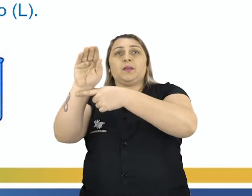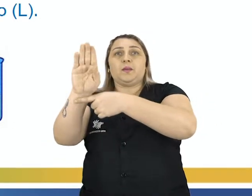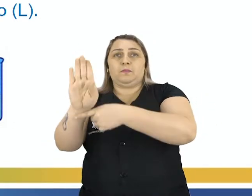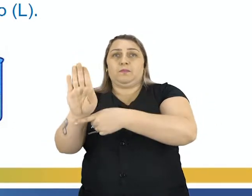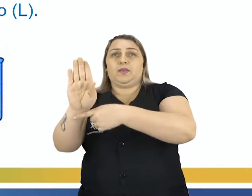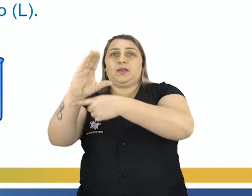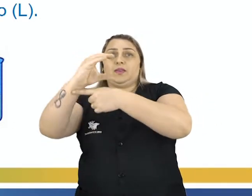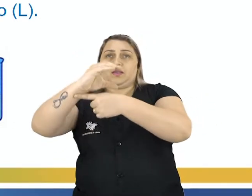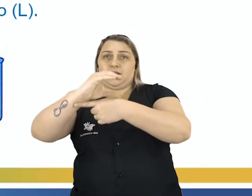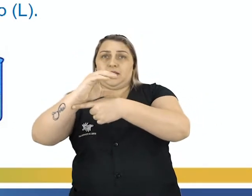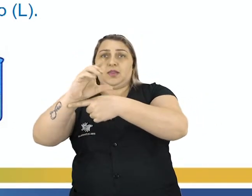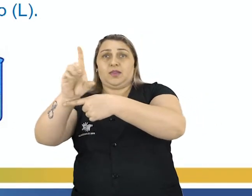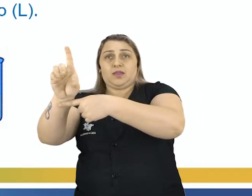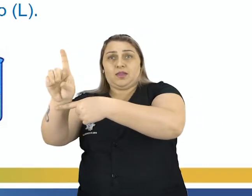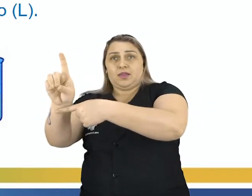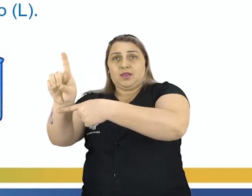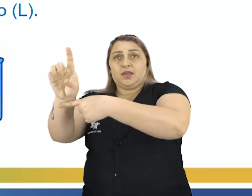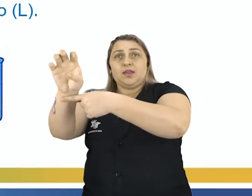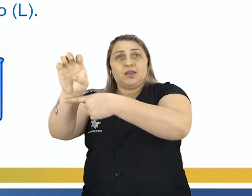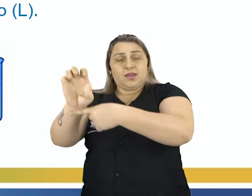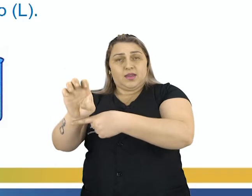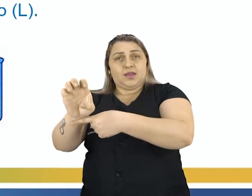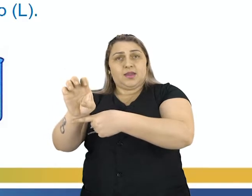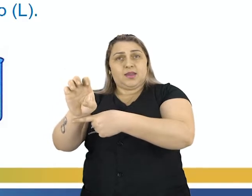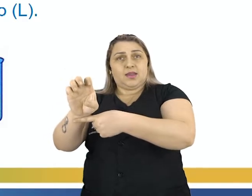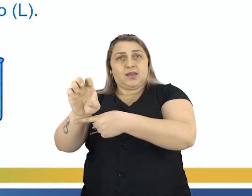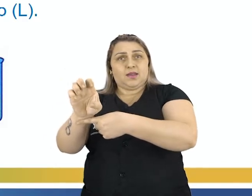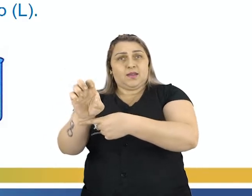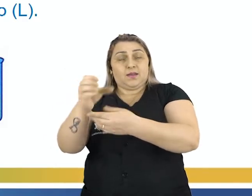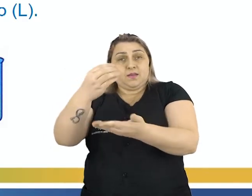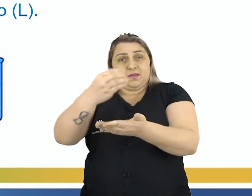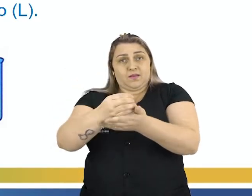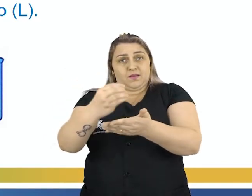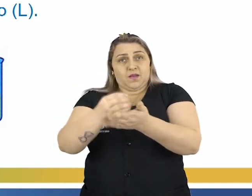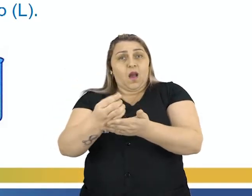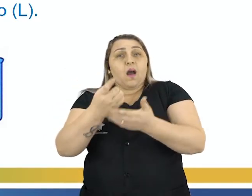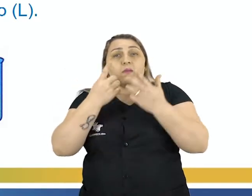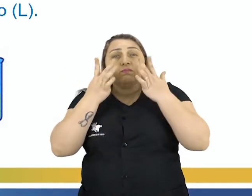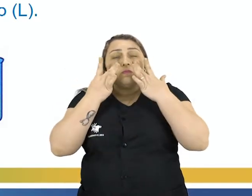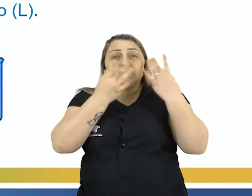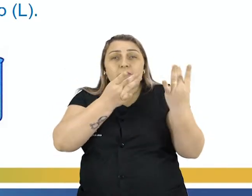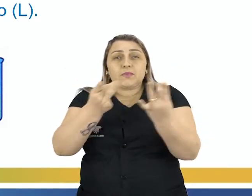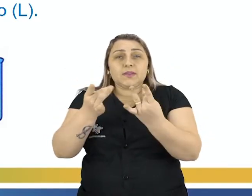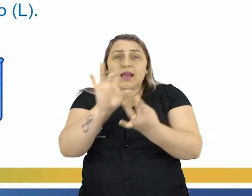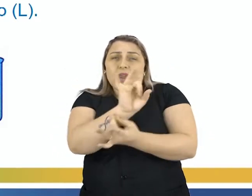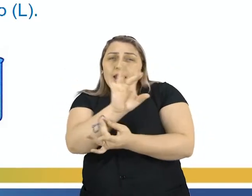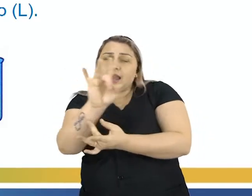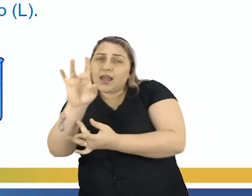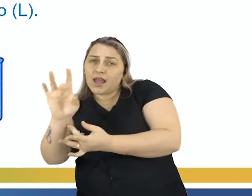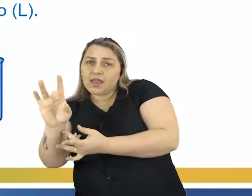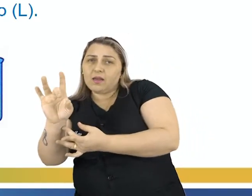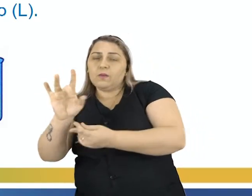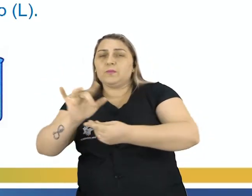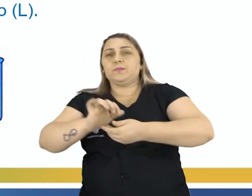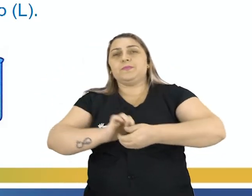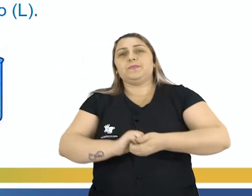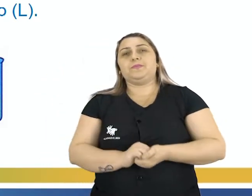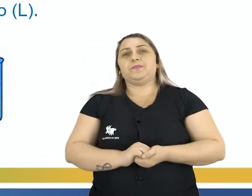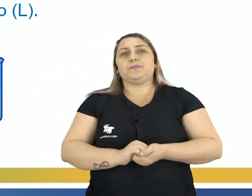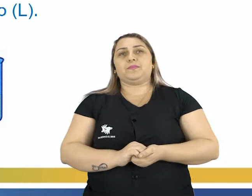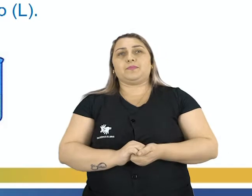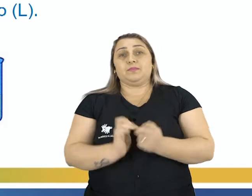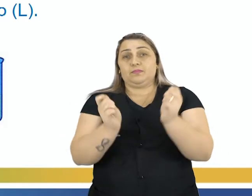B, letra C, letra D e letra E. Observe cada um desses recipientes.